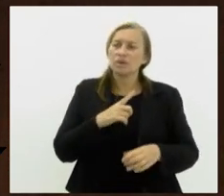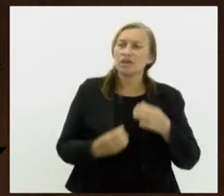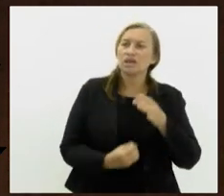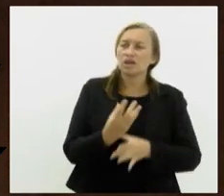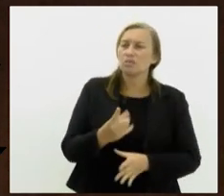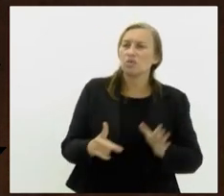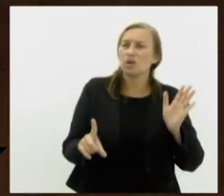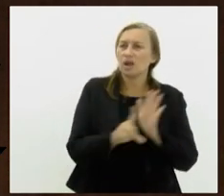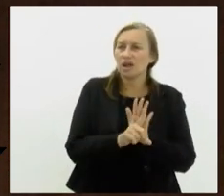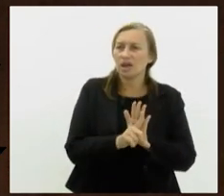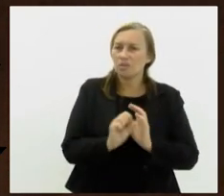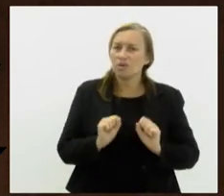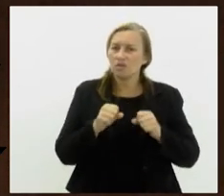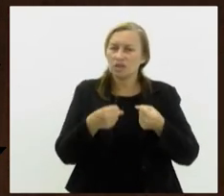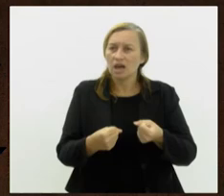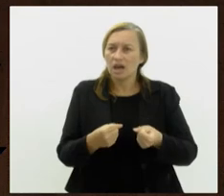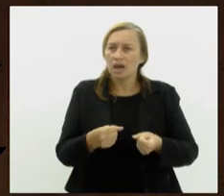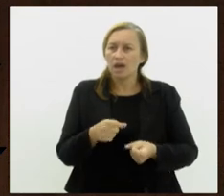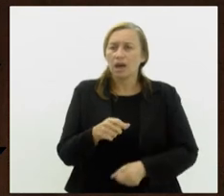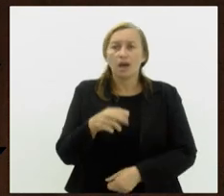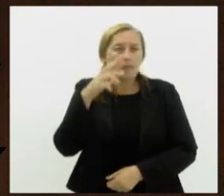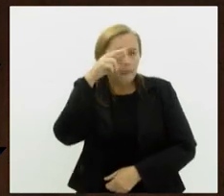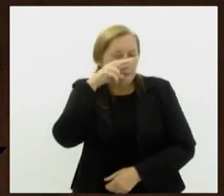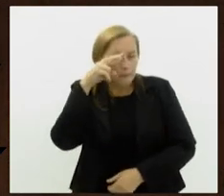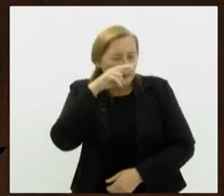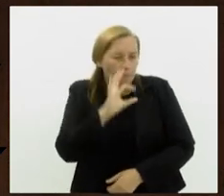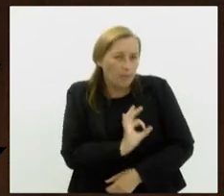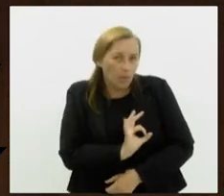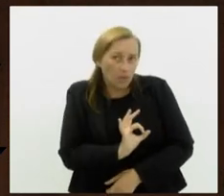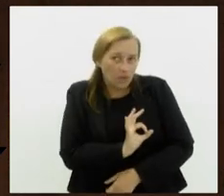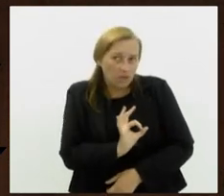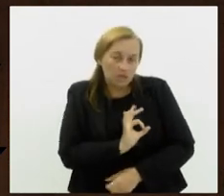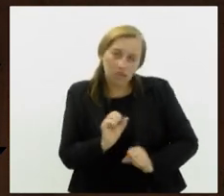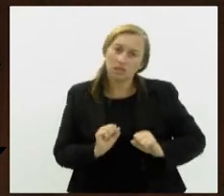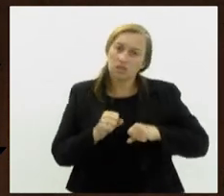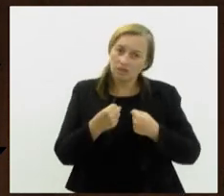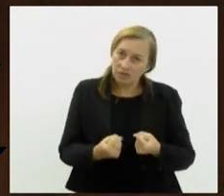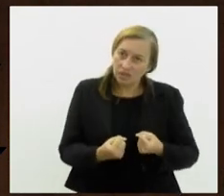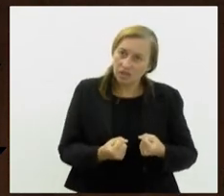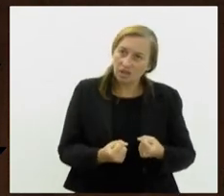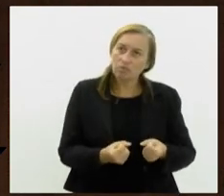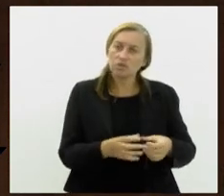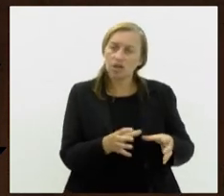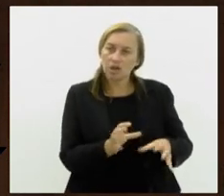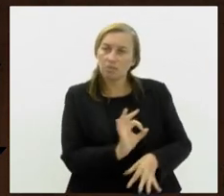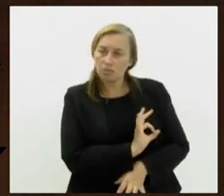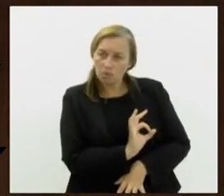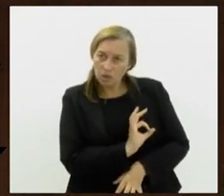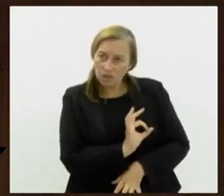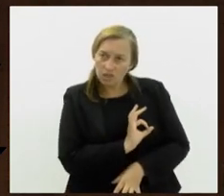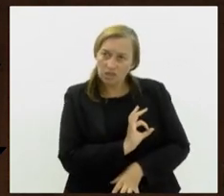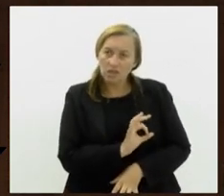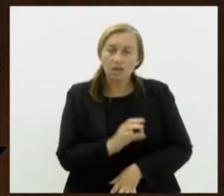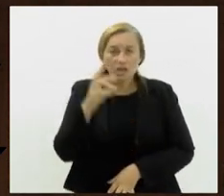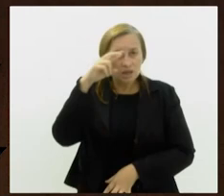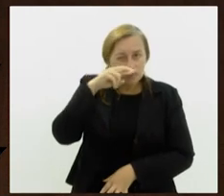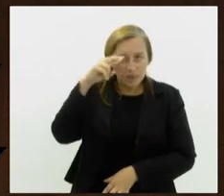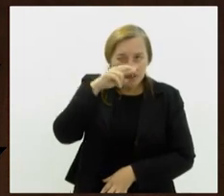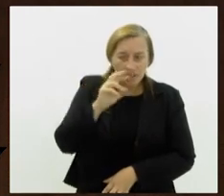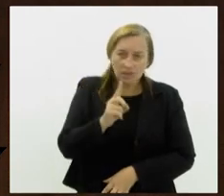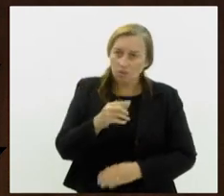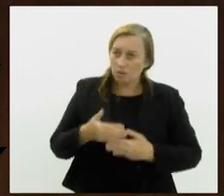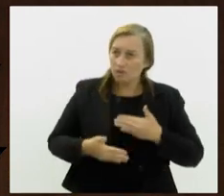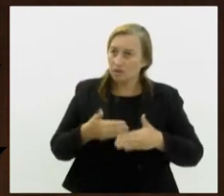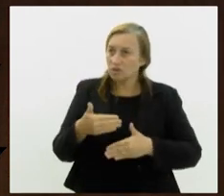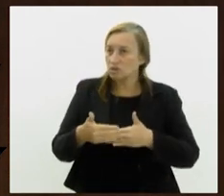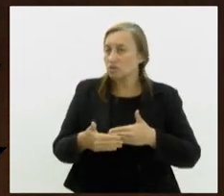a perícia e defendemos a autonomia da perícia, até porque uma das coisas que a perícia não avançou mais